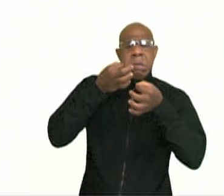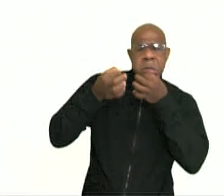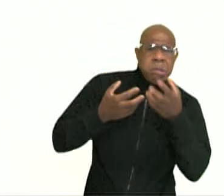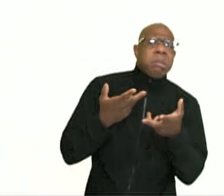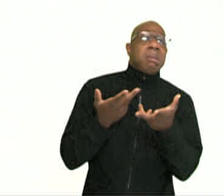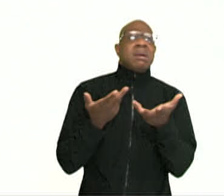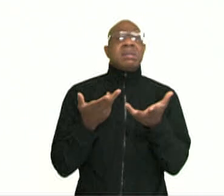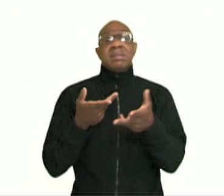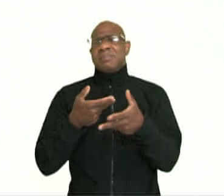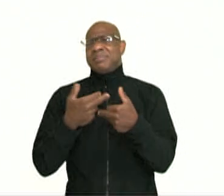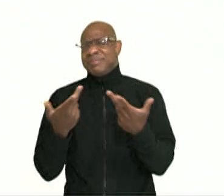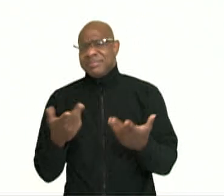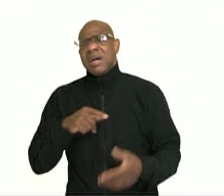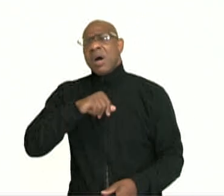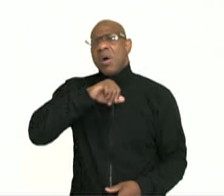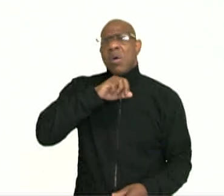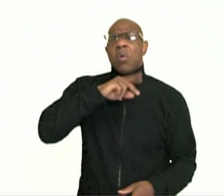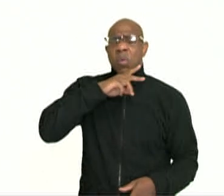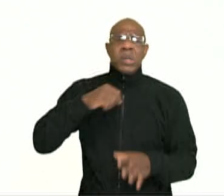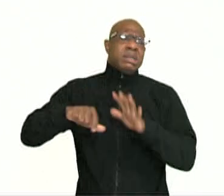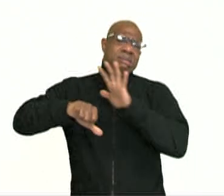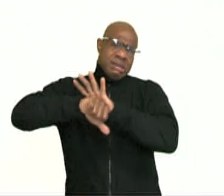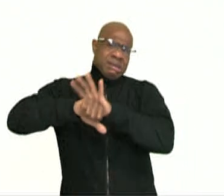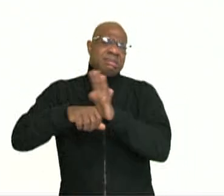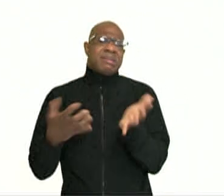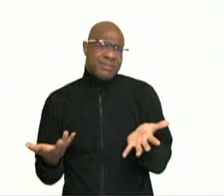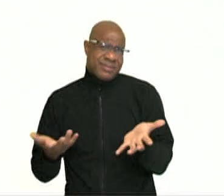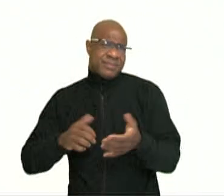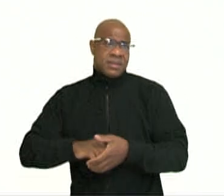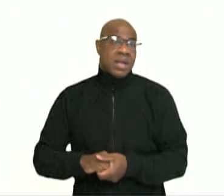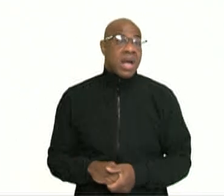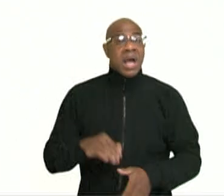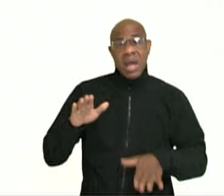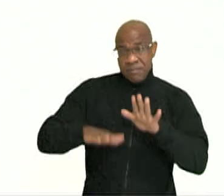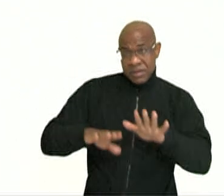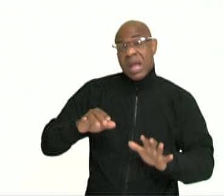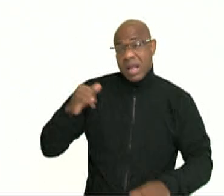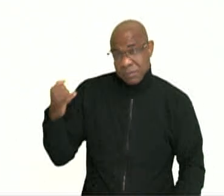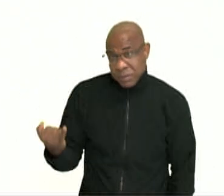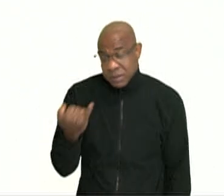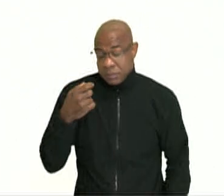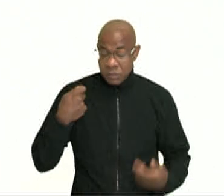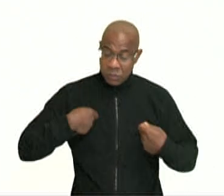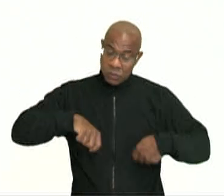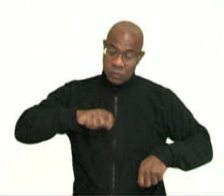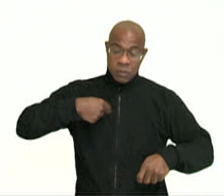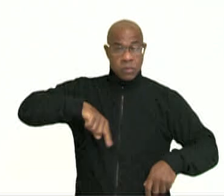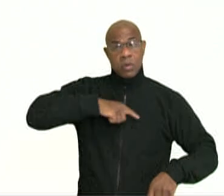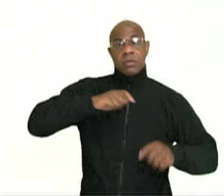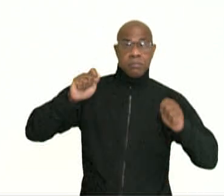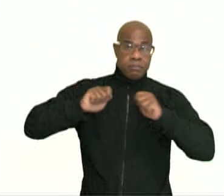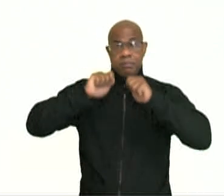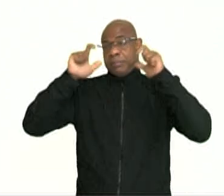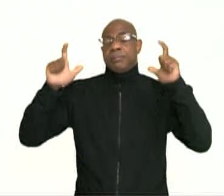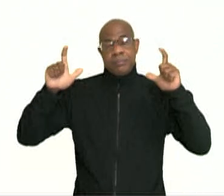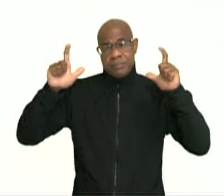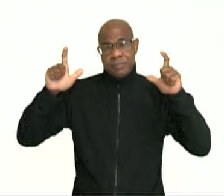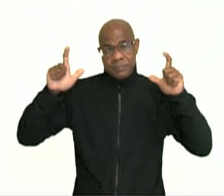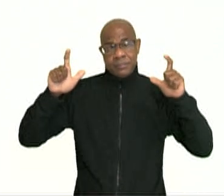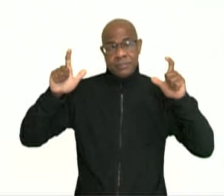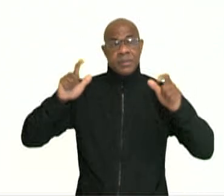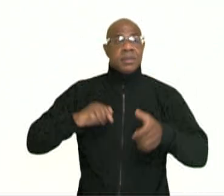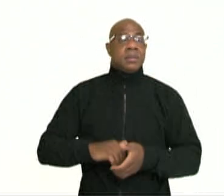desmotivantes. Sendo assim, pode ser bastante importante estar atento a quem temos nas redes